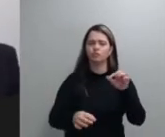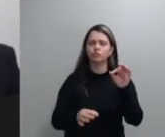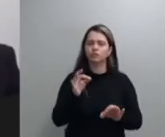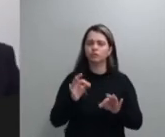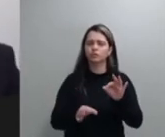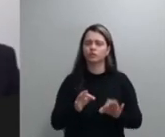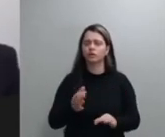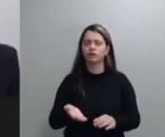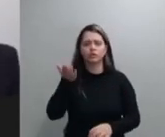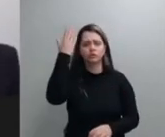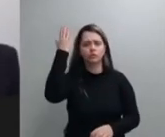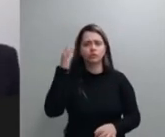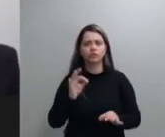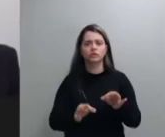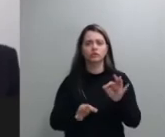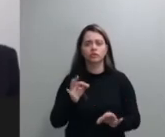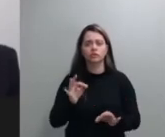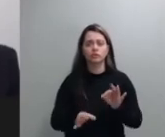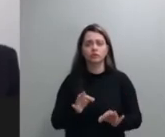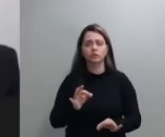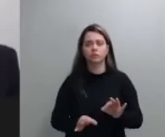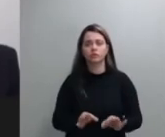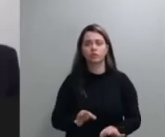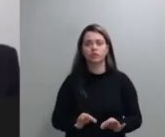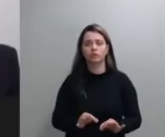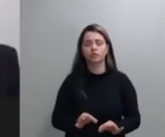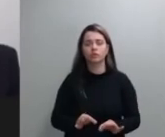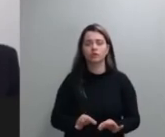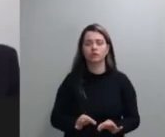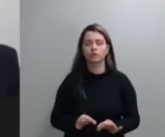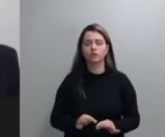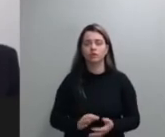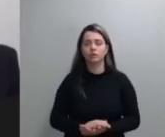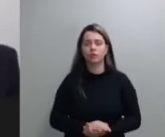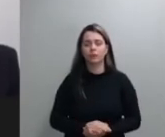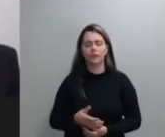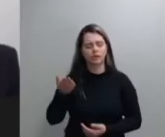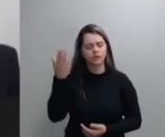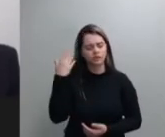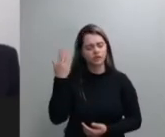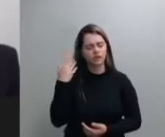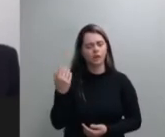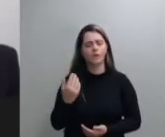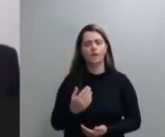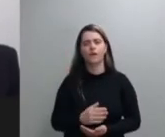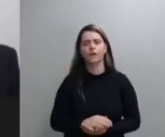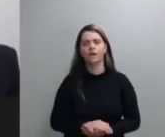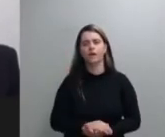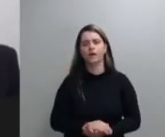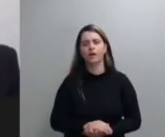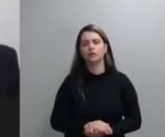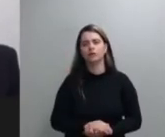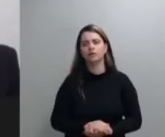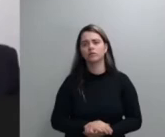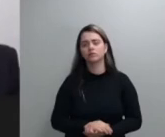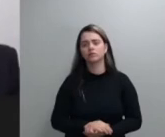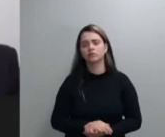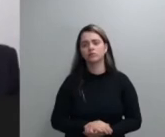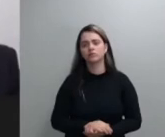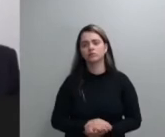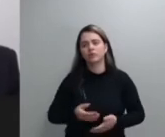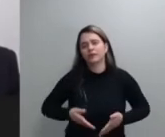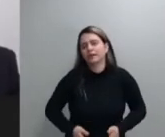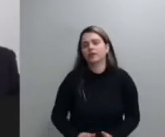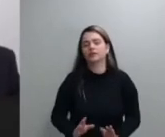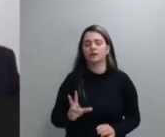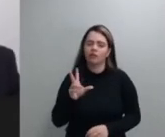antiga mas recente ainda não é coisa antiga não já é antiga assim do tempo que você ainda não era nascido não já